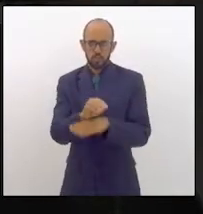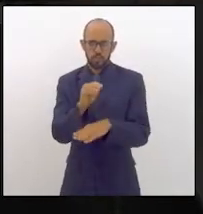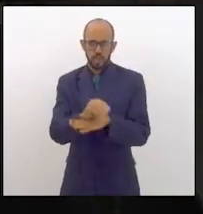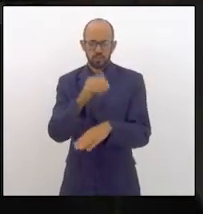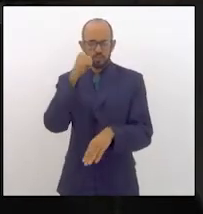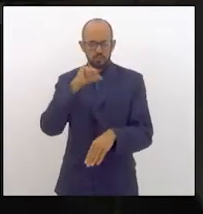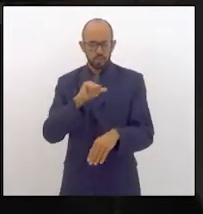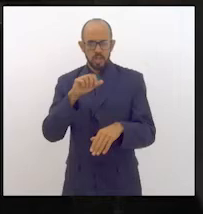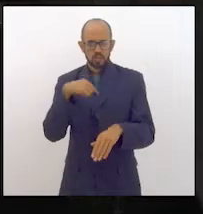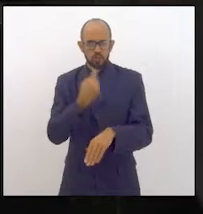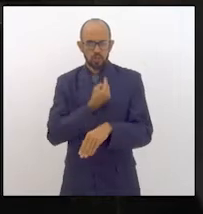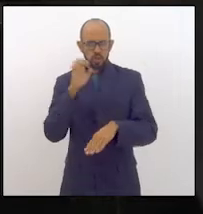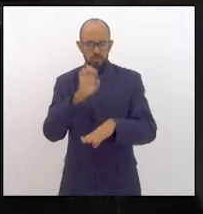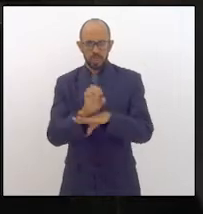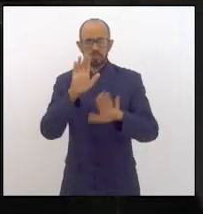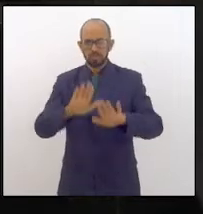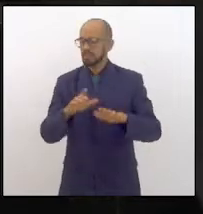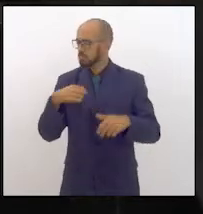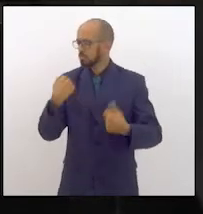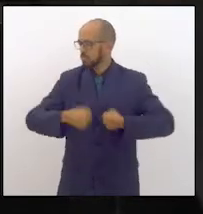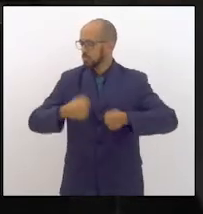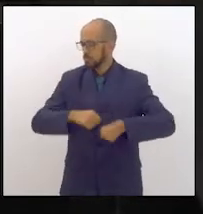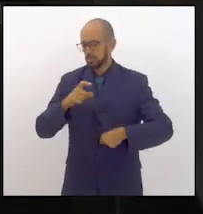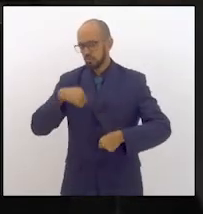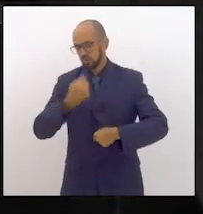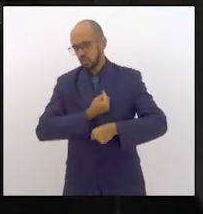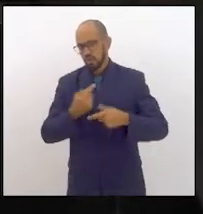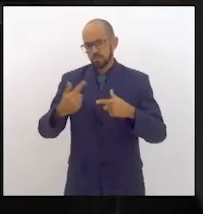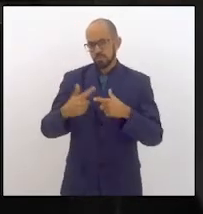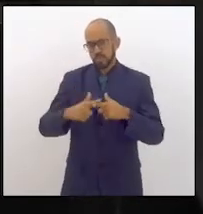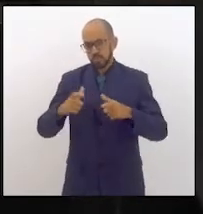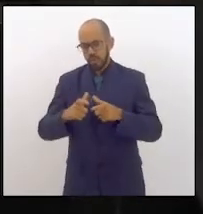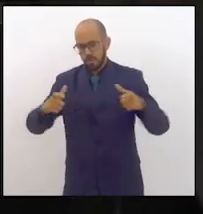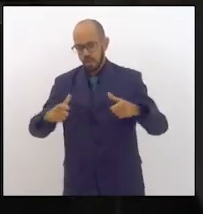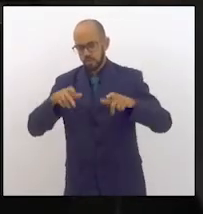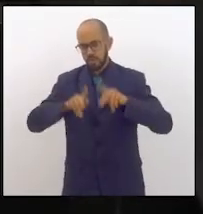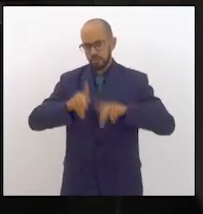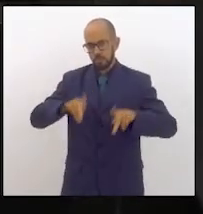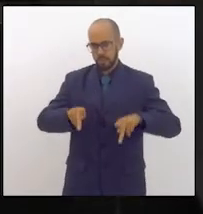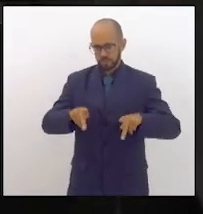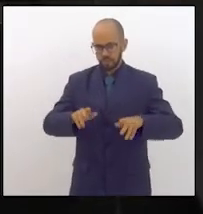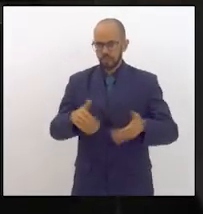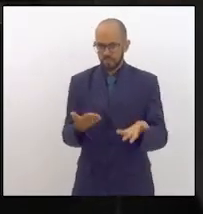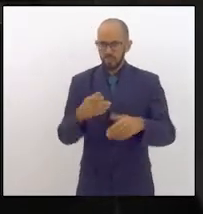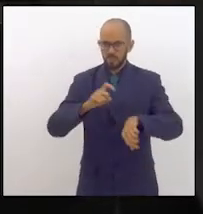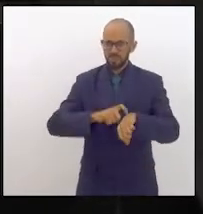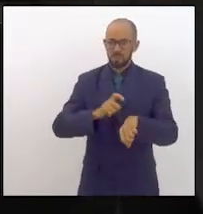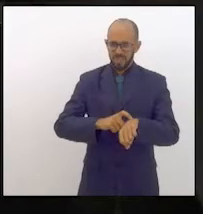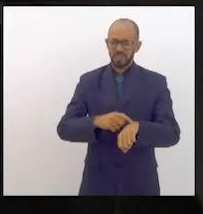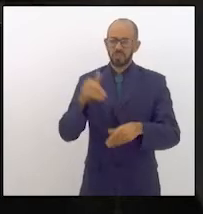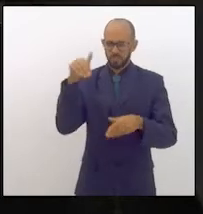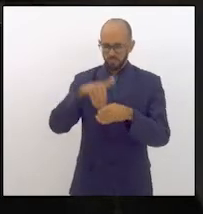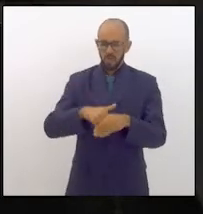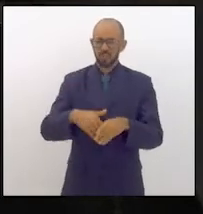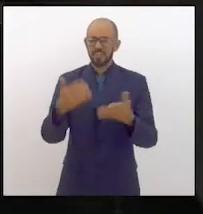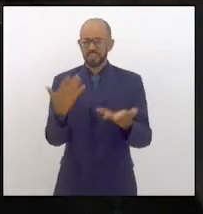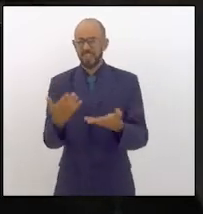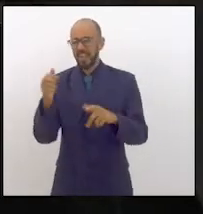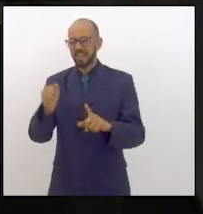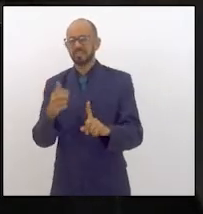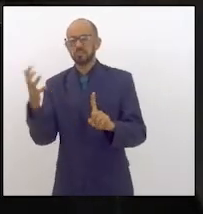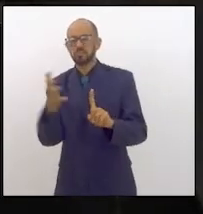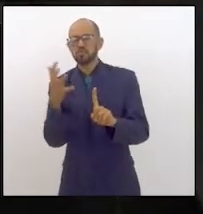mas precisa da gente porque nós somos maioria da população Então na hora do voto Ele quer te iludir